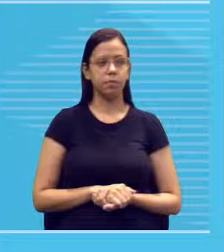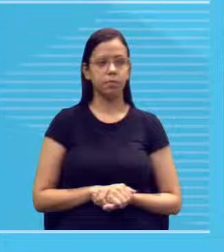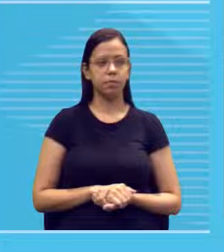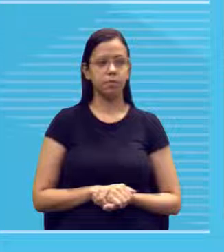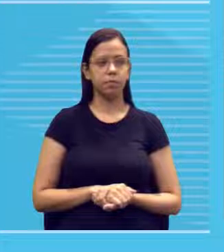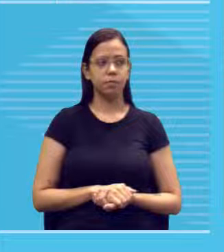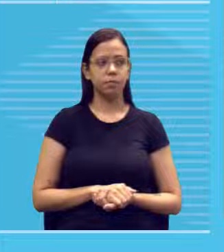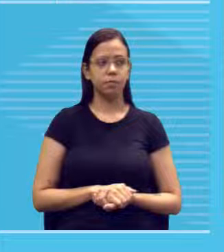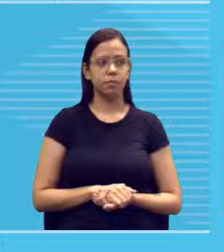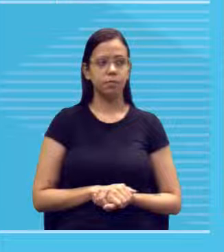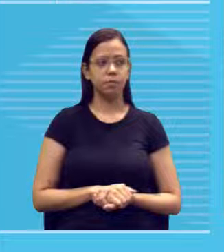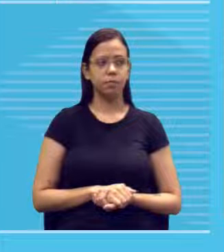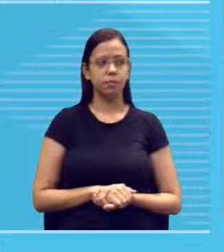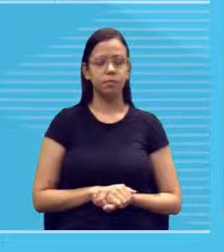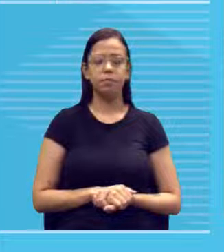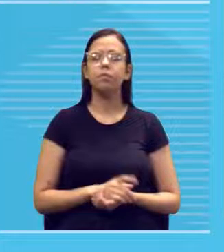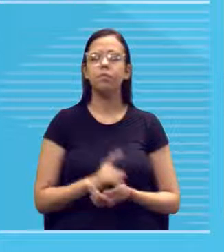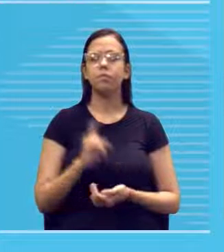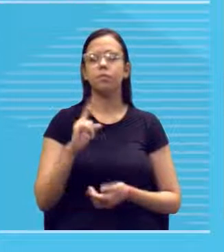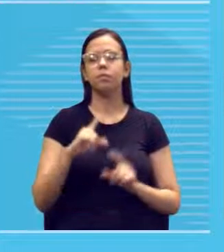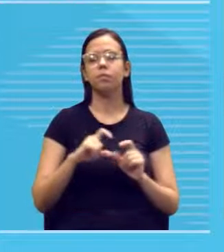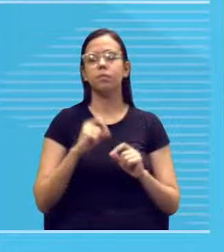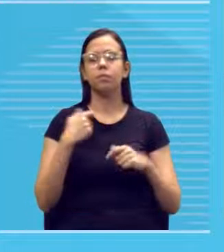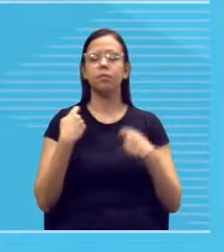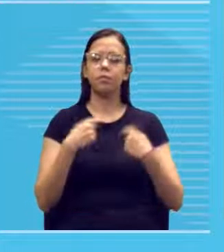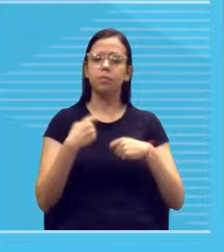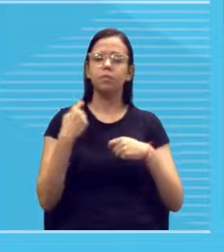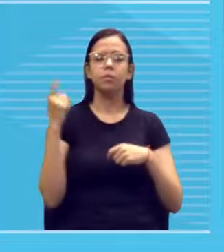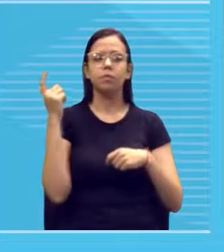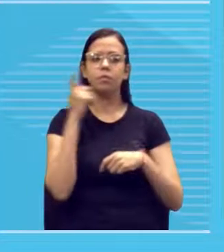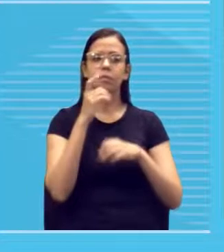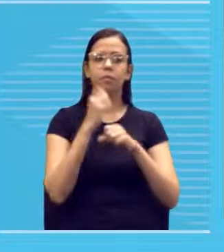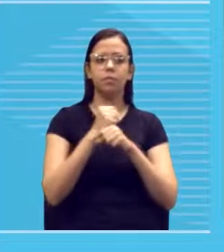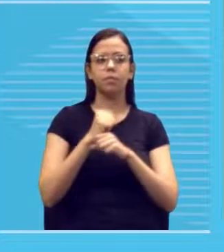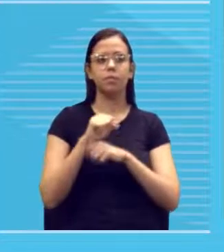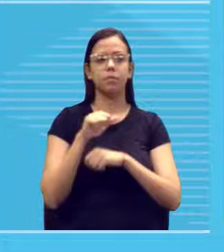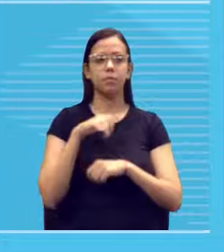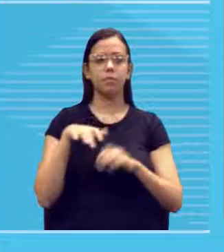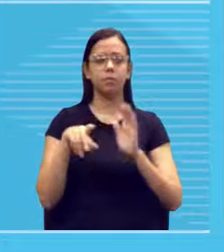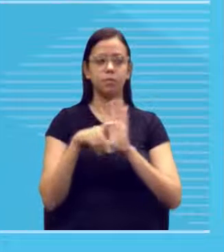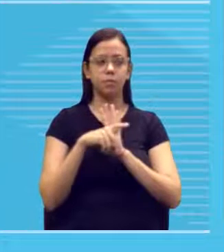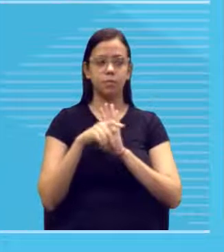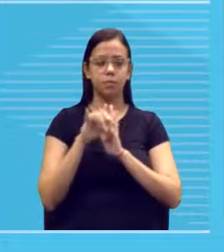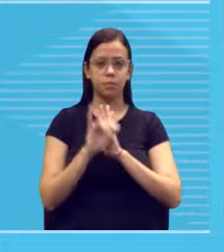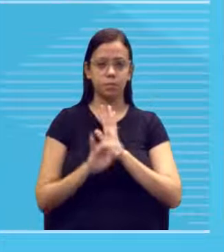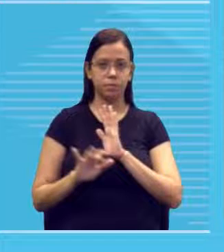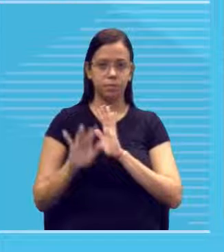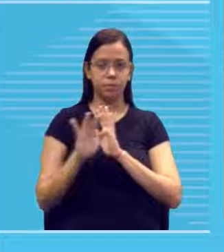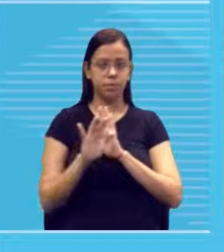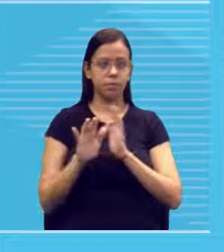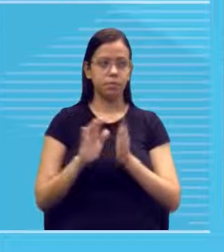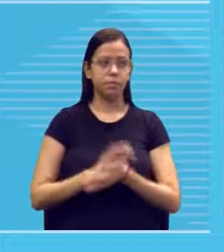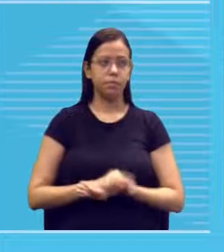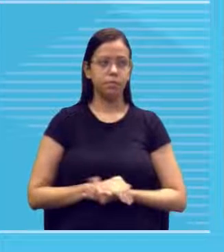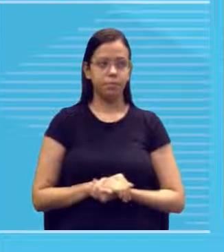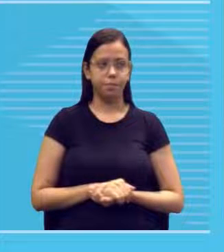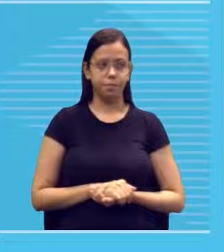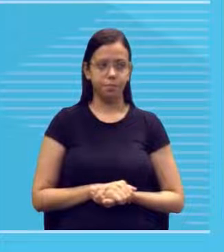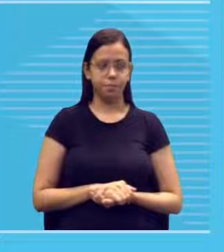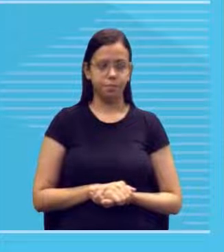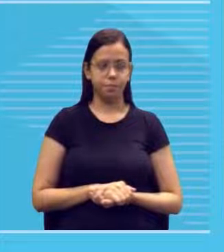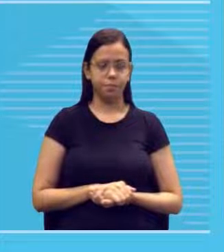quero que eu precisava para calcular a área do meu trapézio sei a base maior